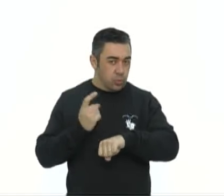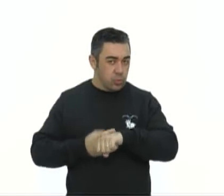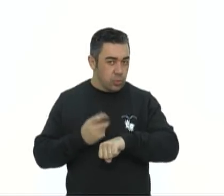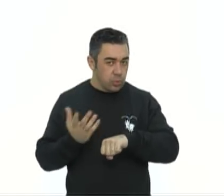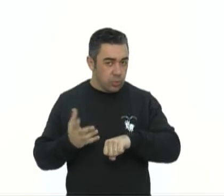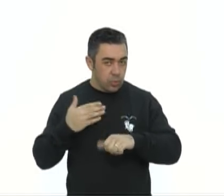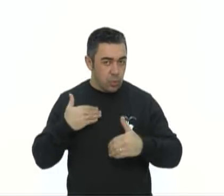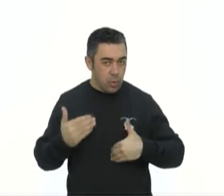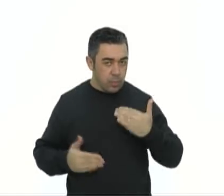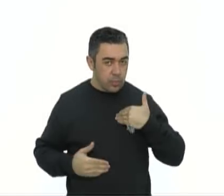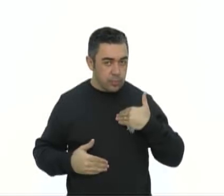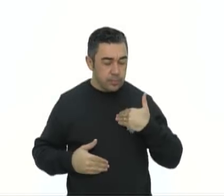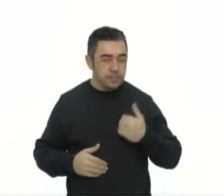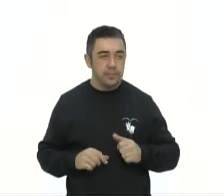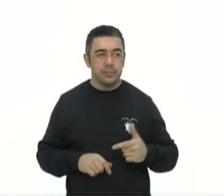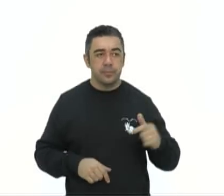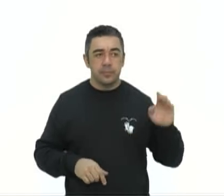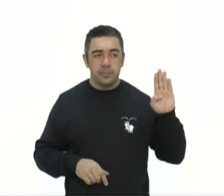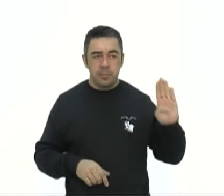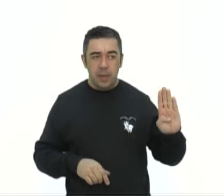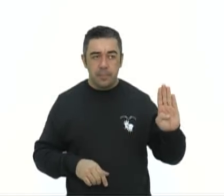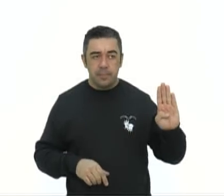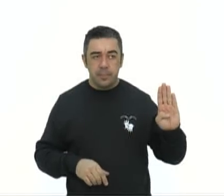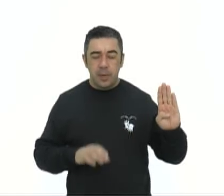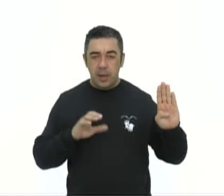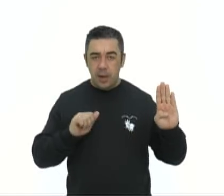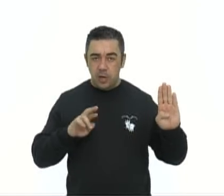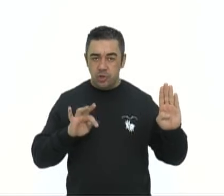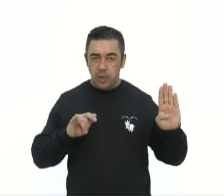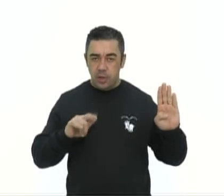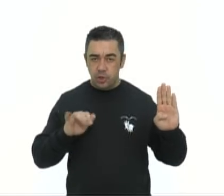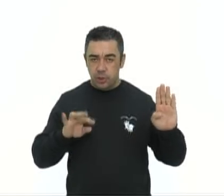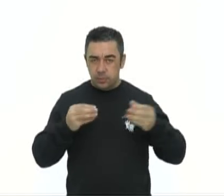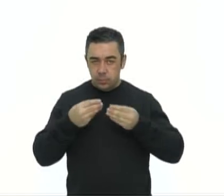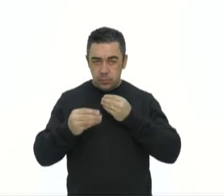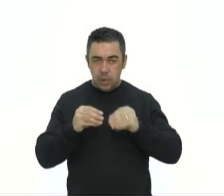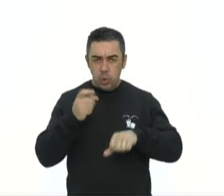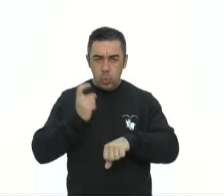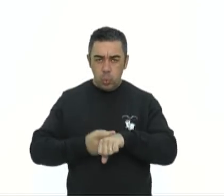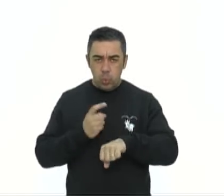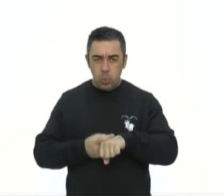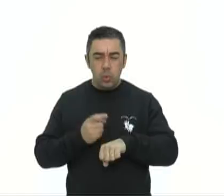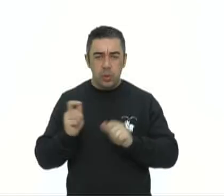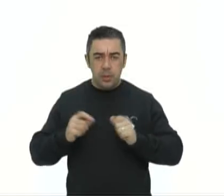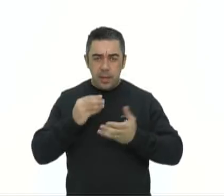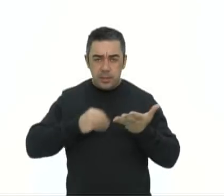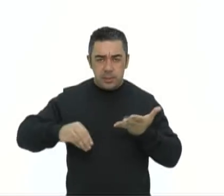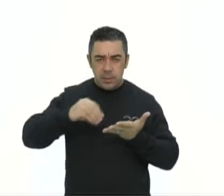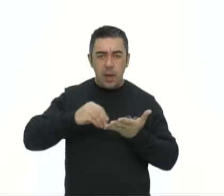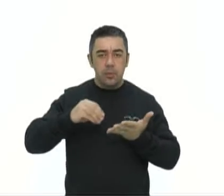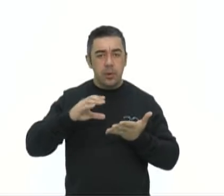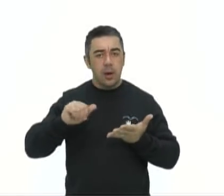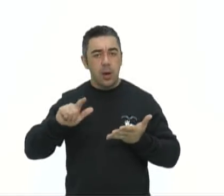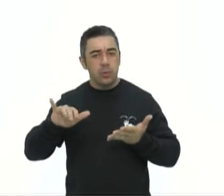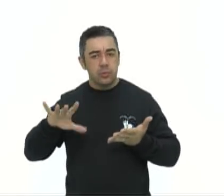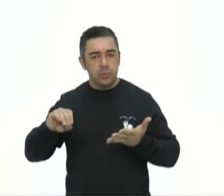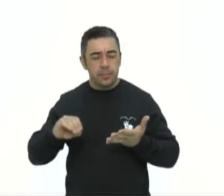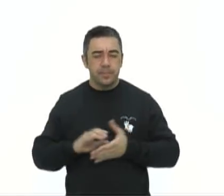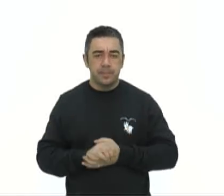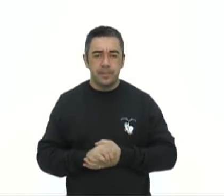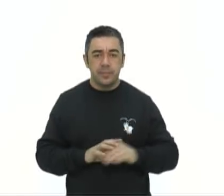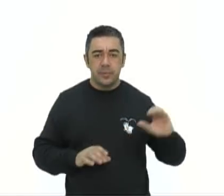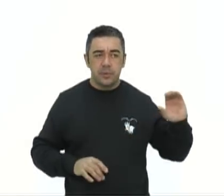tecidos do corpo, tá? Letra B, a cartilagem é um tecido duro, rico em sais de cálcio.